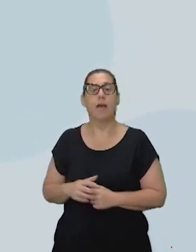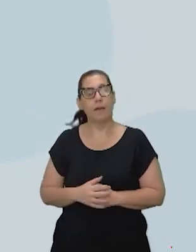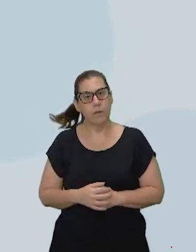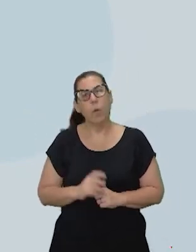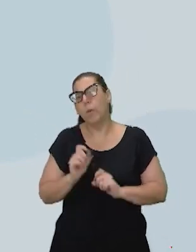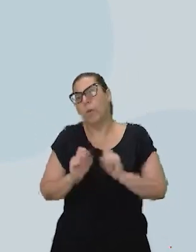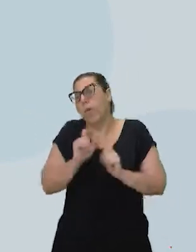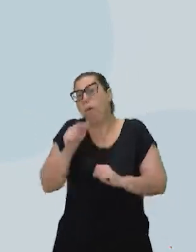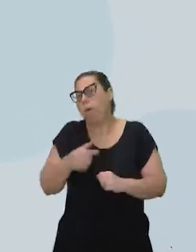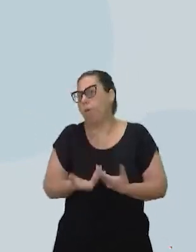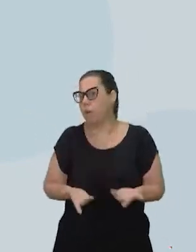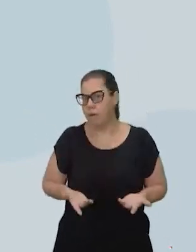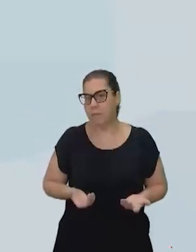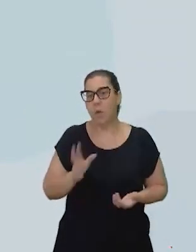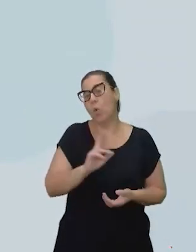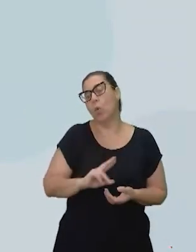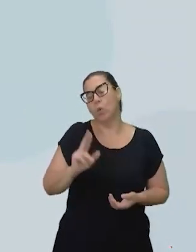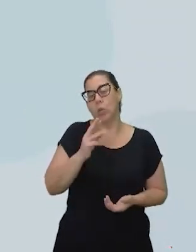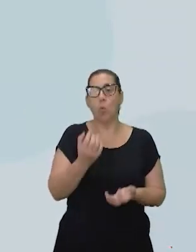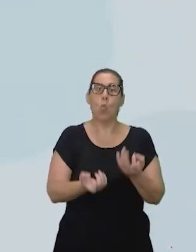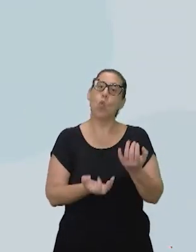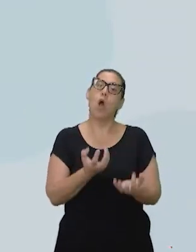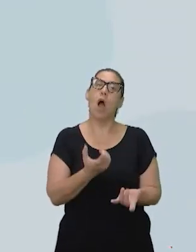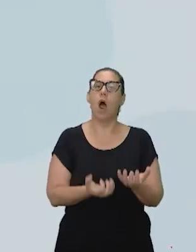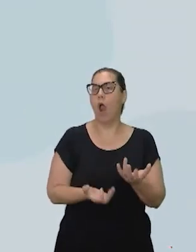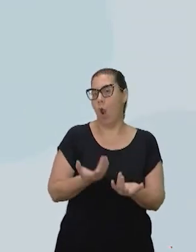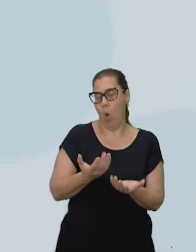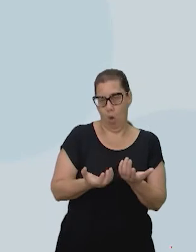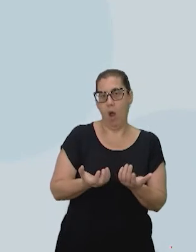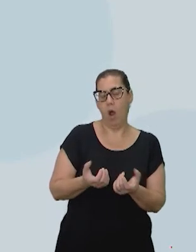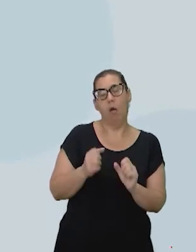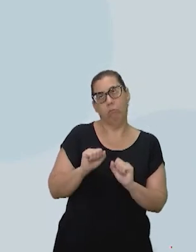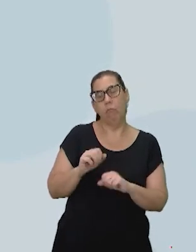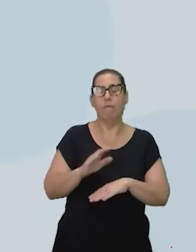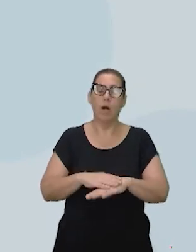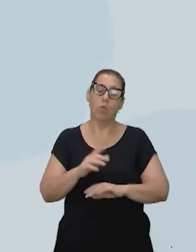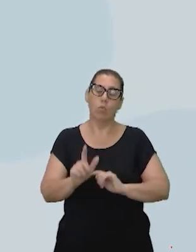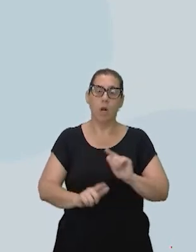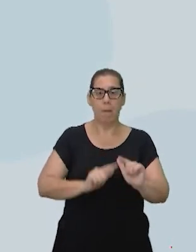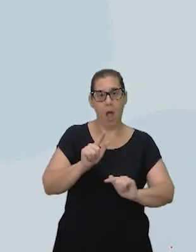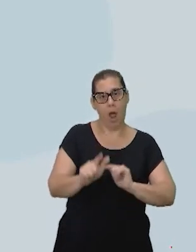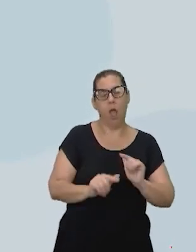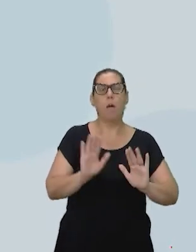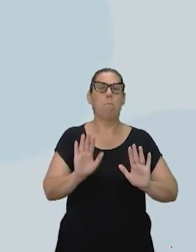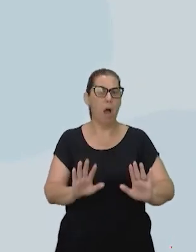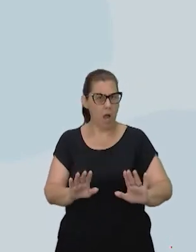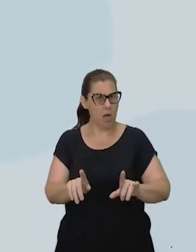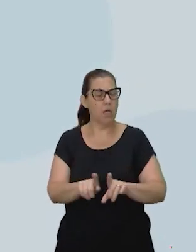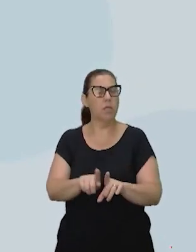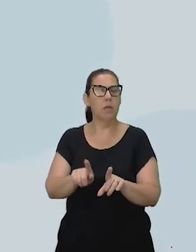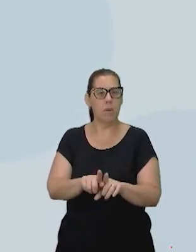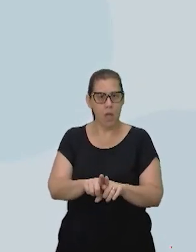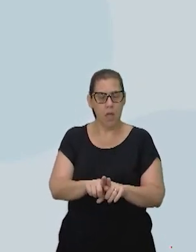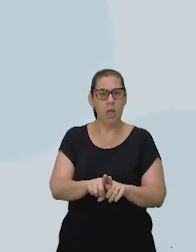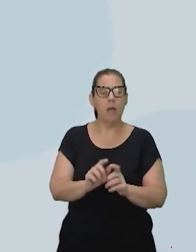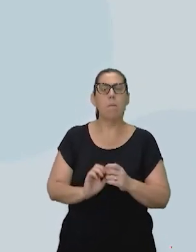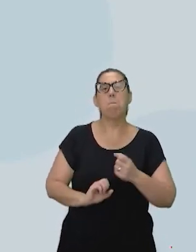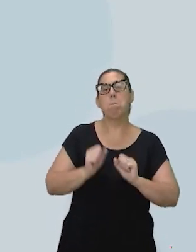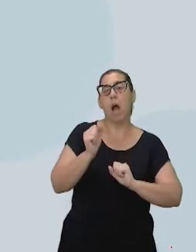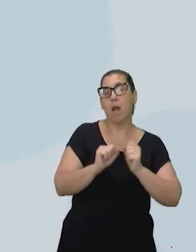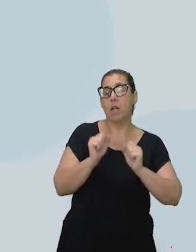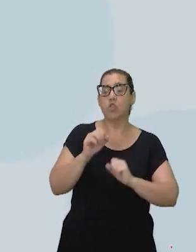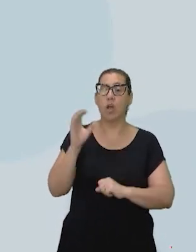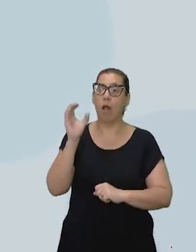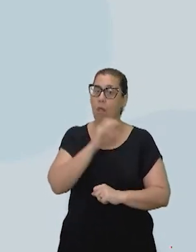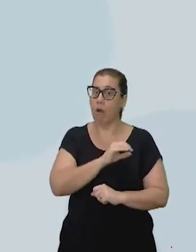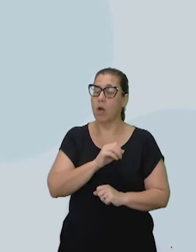máquina térmica mesmo porque usa o calor de forma espontânea e realiza um trabalho. Mas eu tenho também as máquinas térmicas,